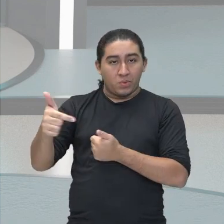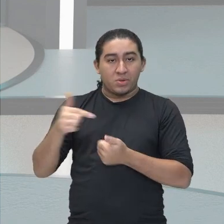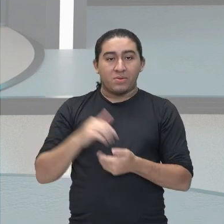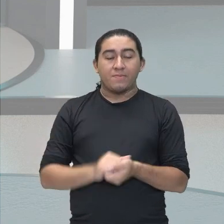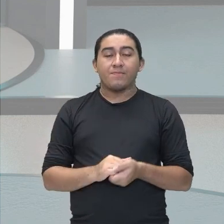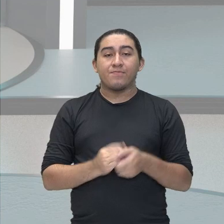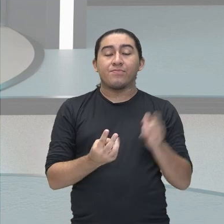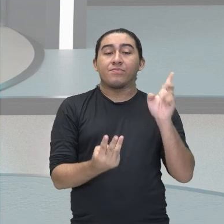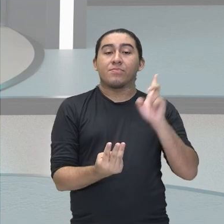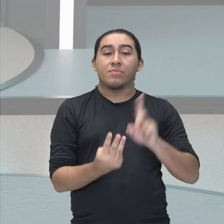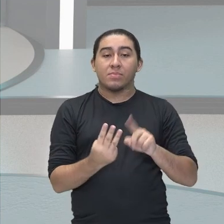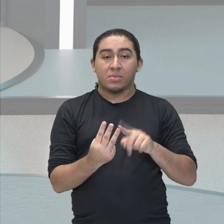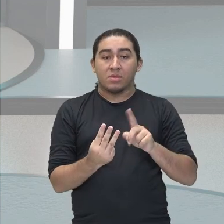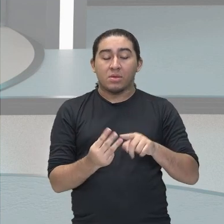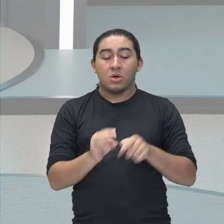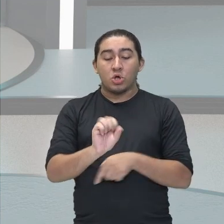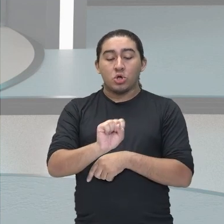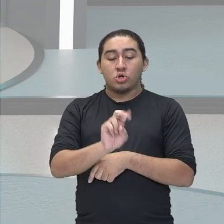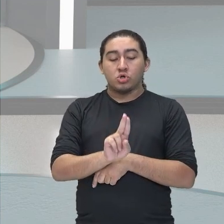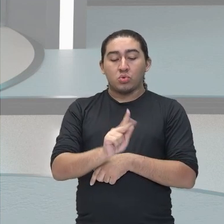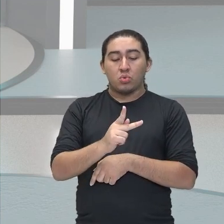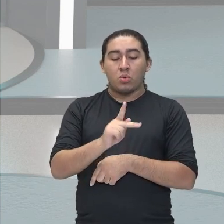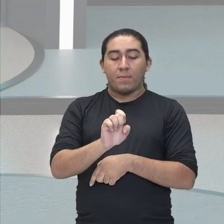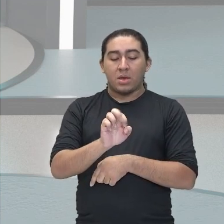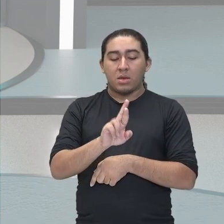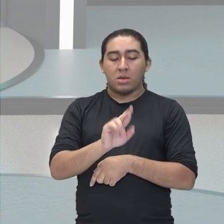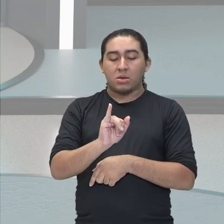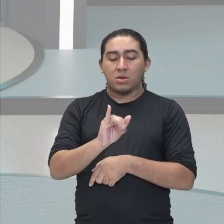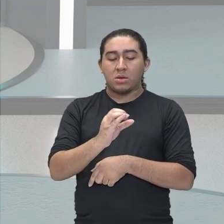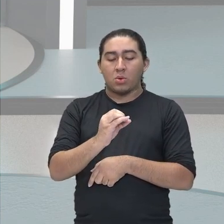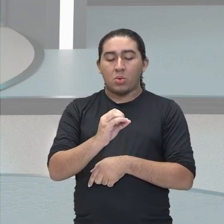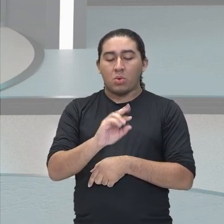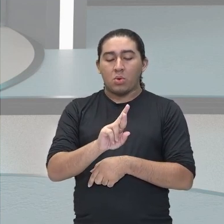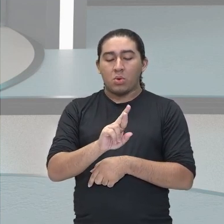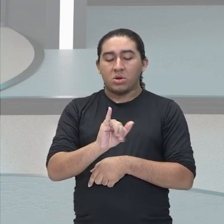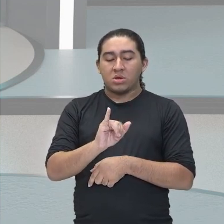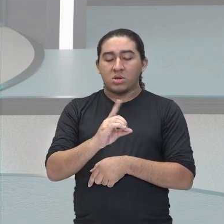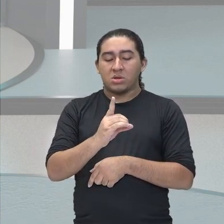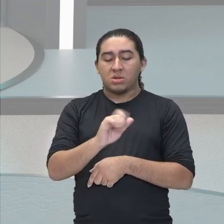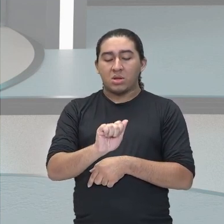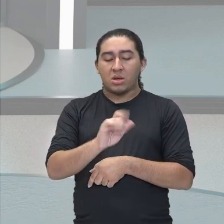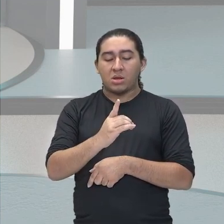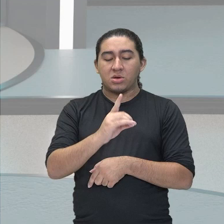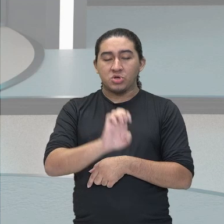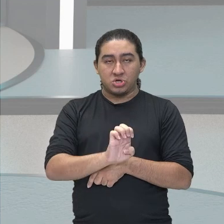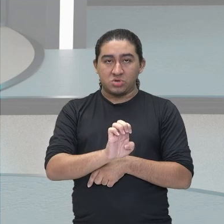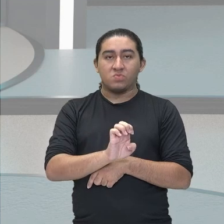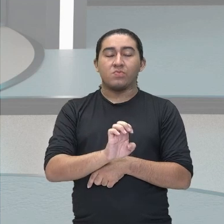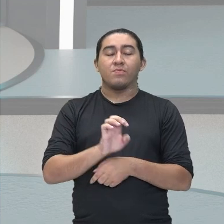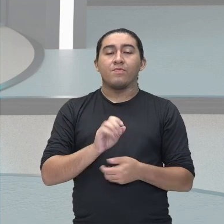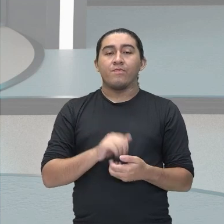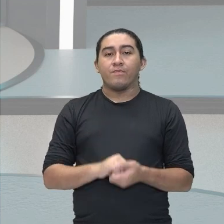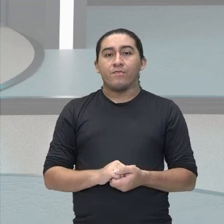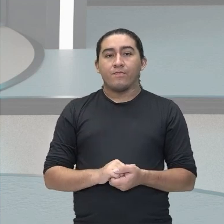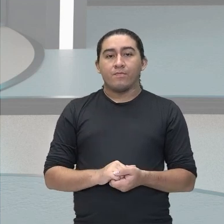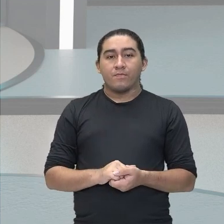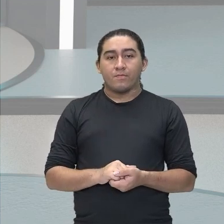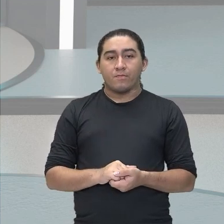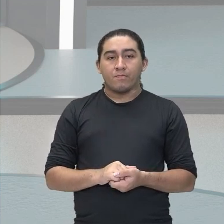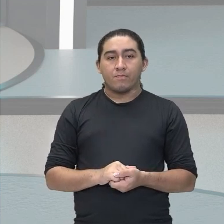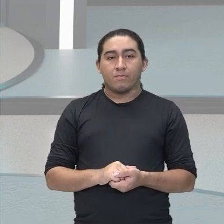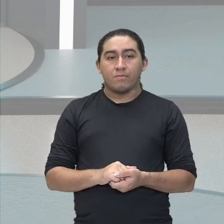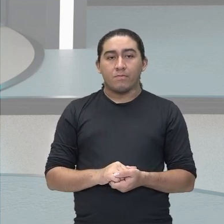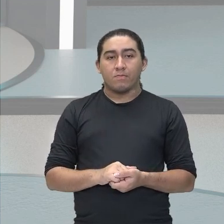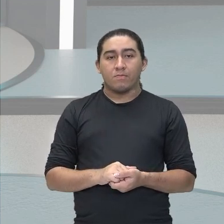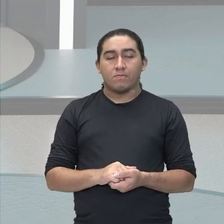o relativo de superioridade, aqui nós vimos o absoluto, né, sintético, e o absoluto